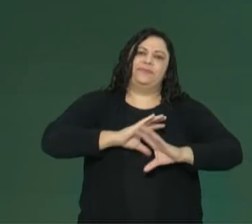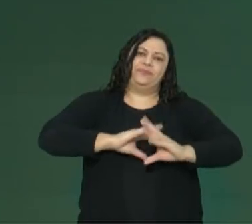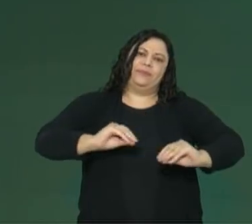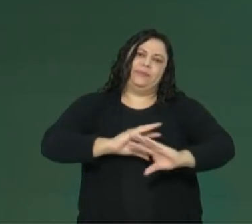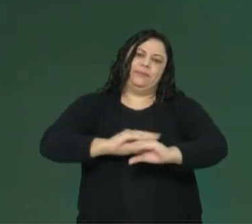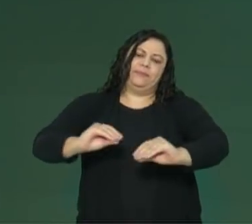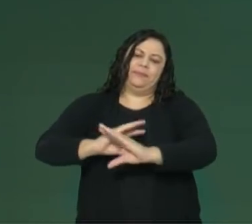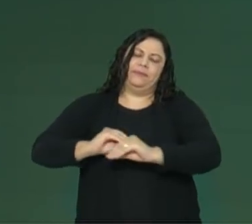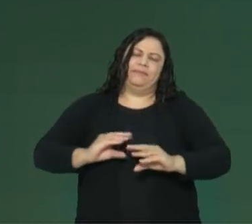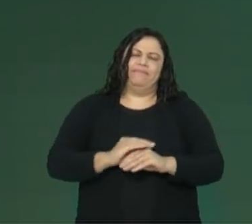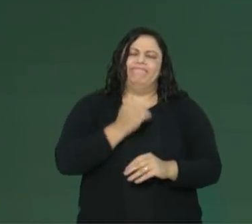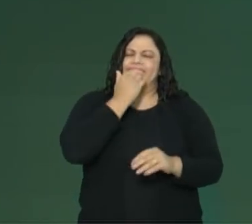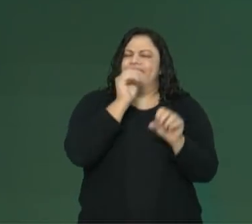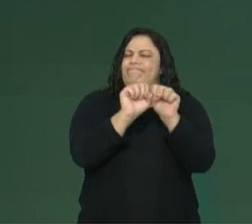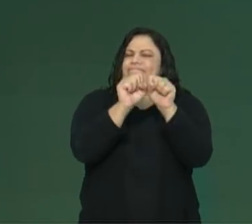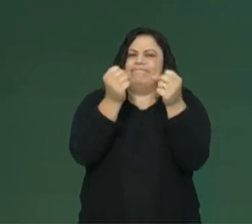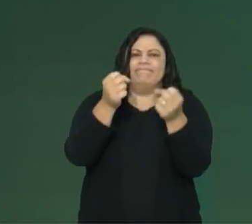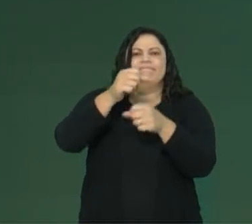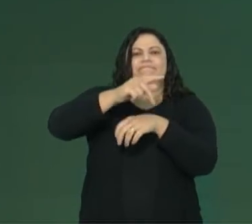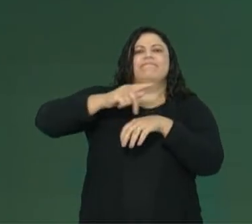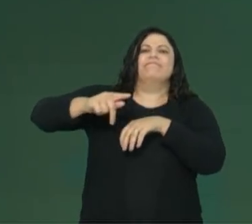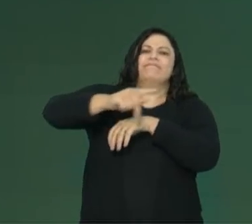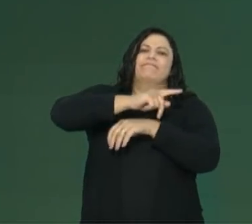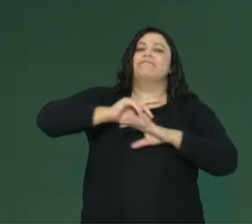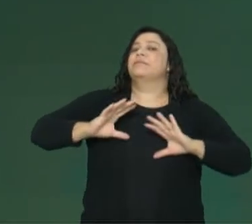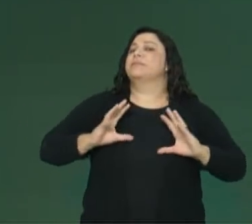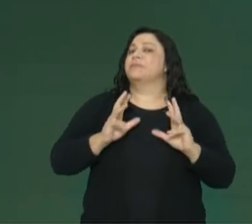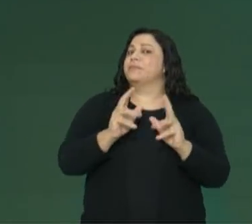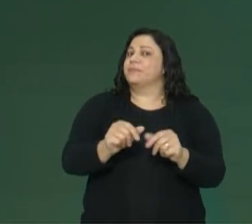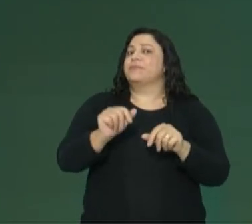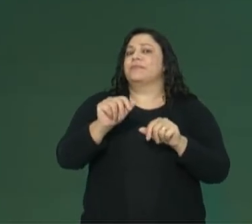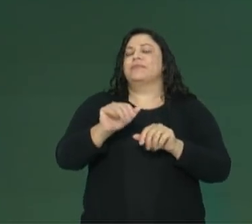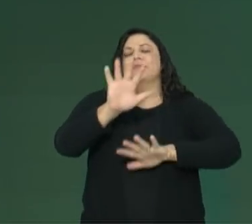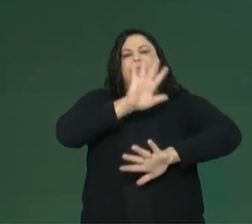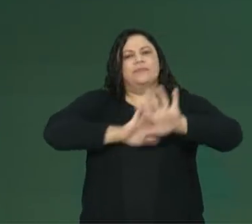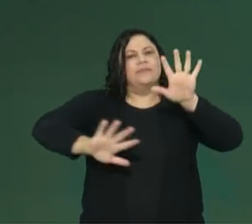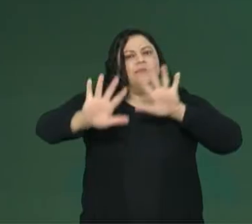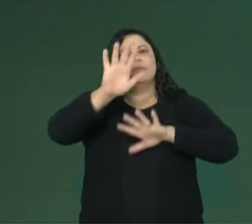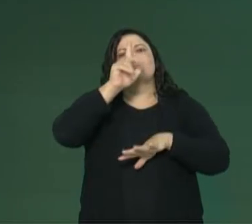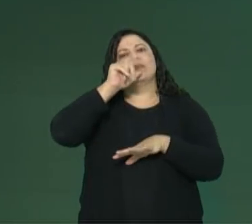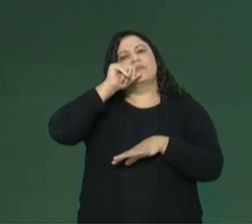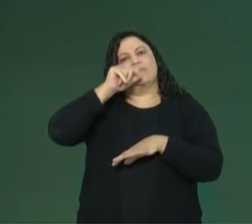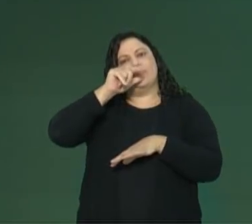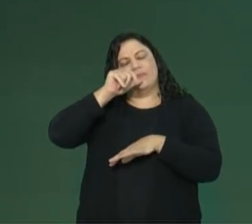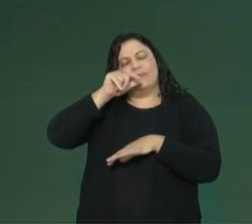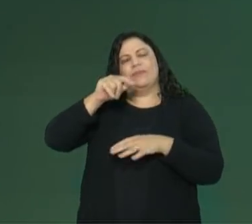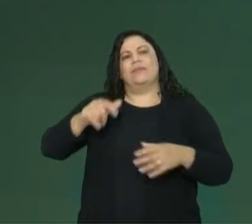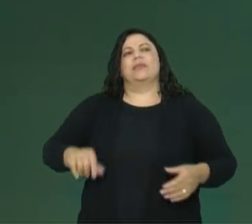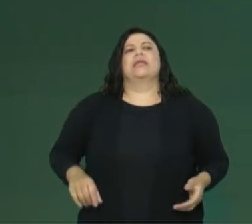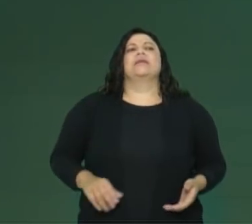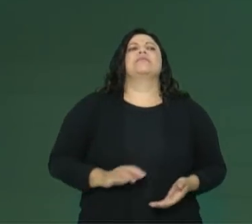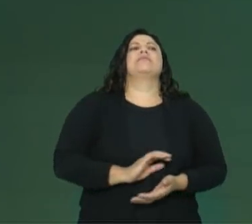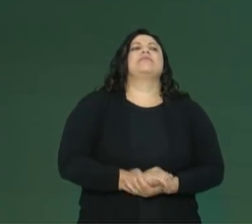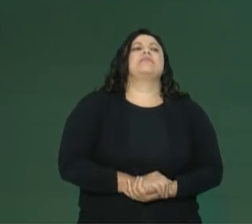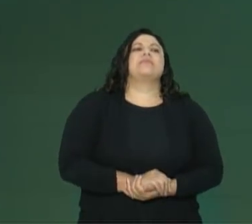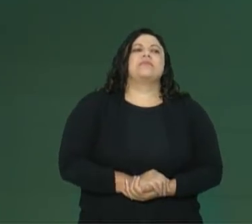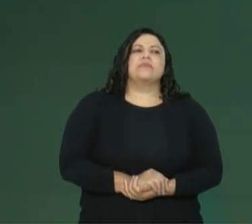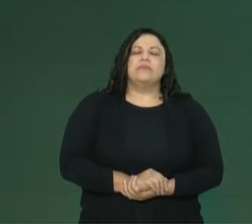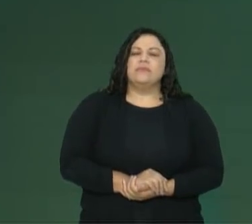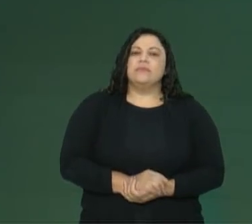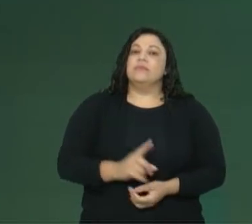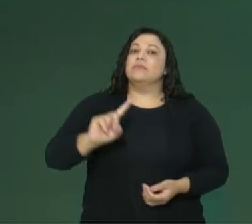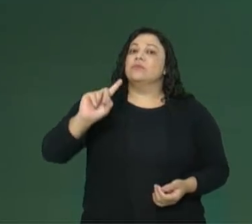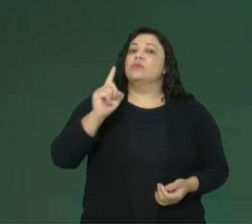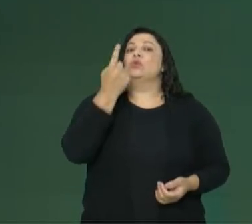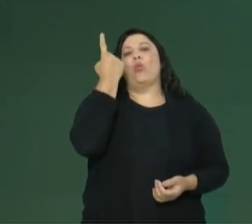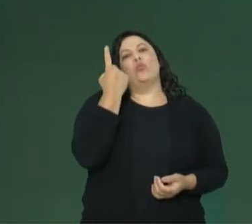fazer isso no país todo. Então temos que ter cuidado com a água que ingerimos, né? Hospedeiros, ele tem um único hospedeiro,